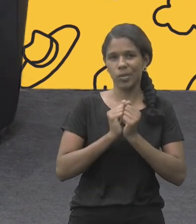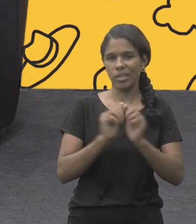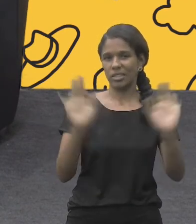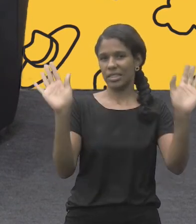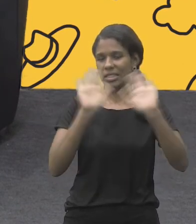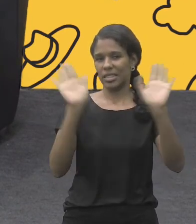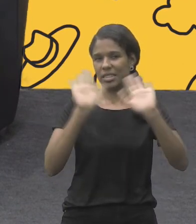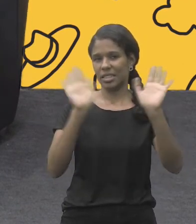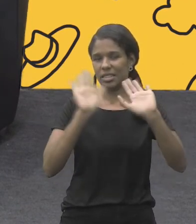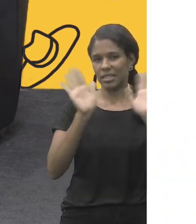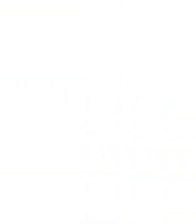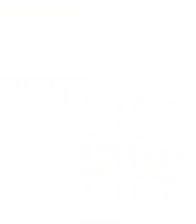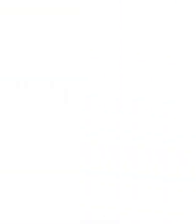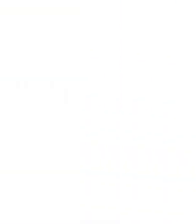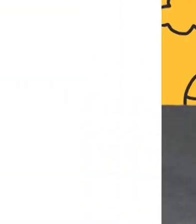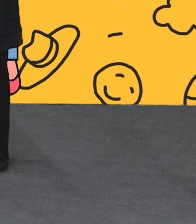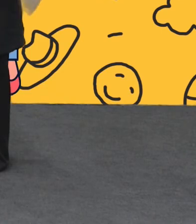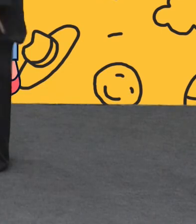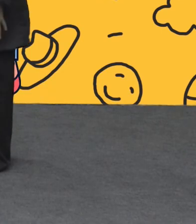próximo encontro, pessoal!